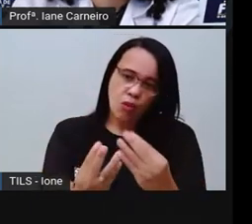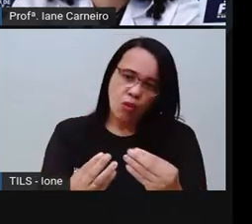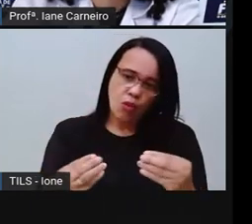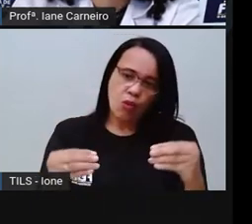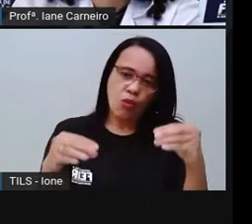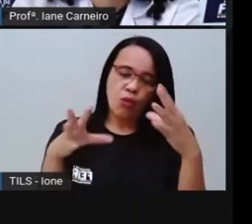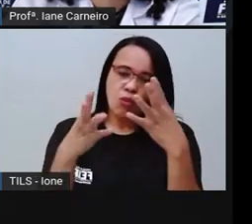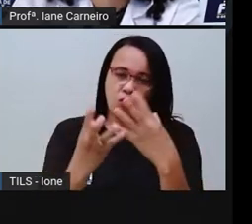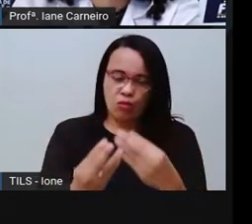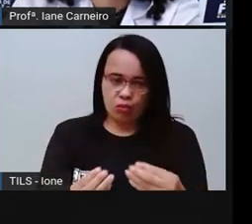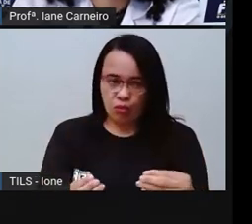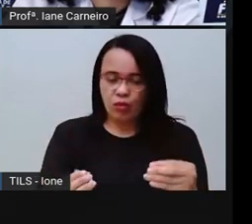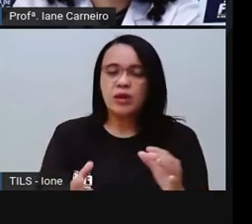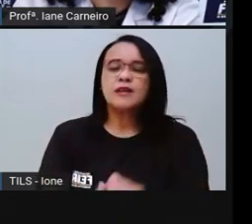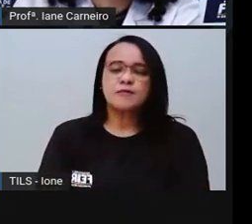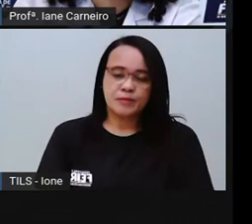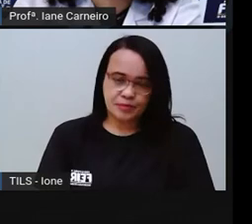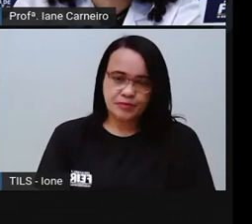queimou